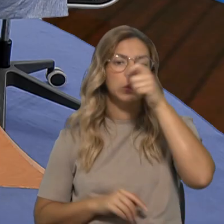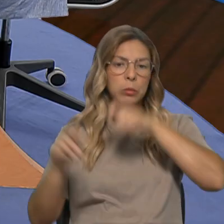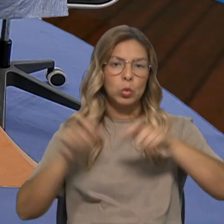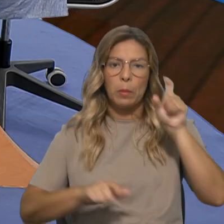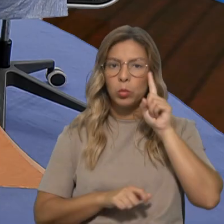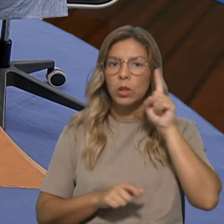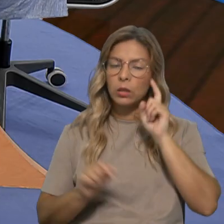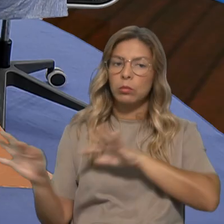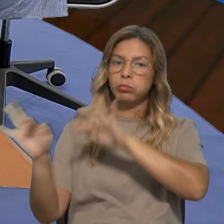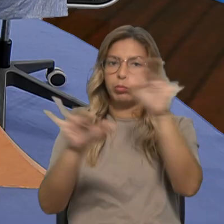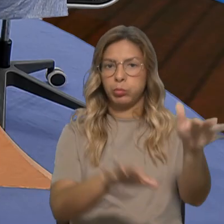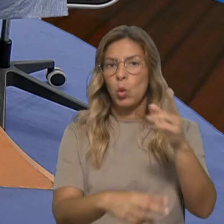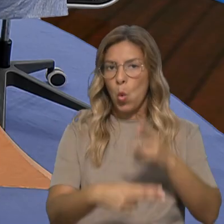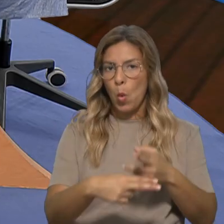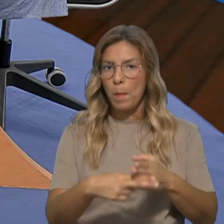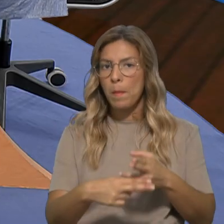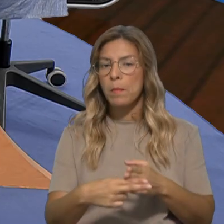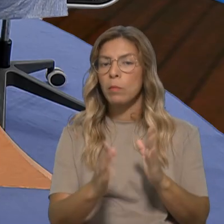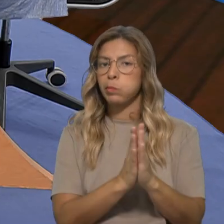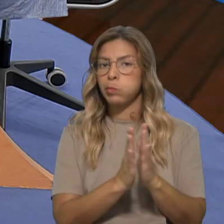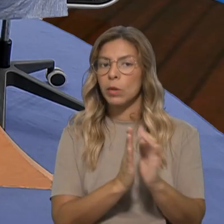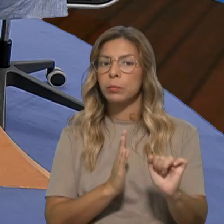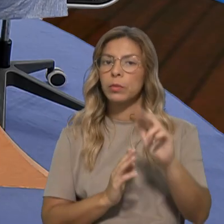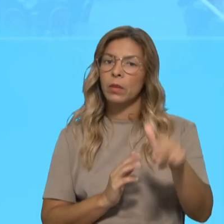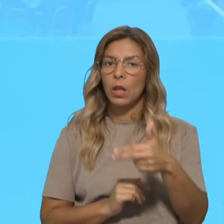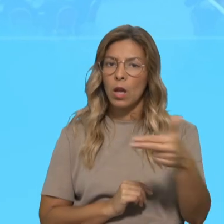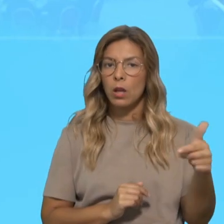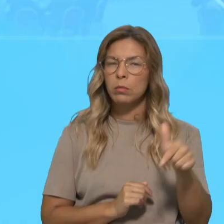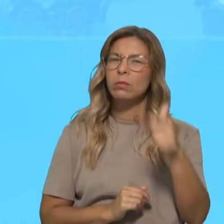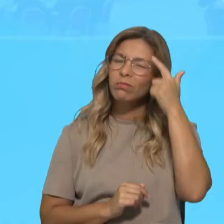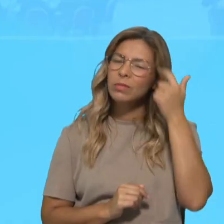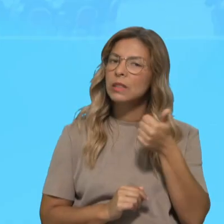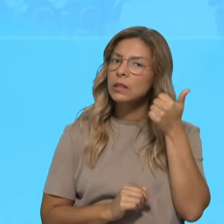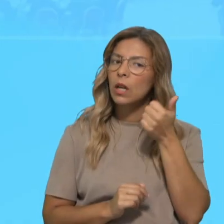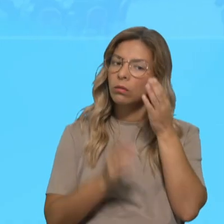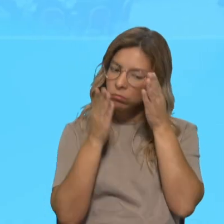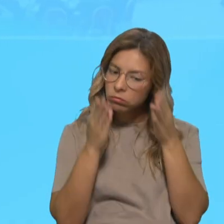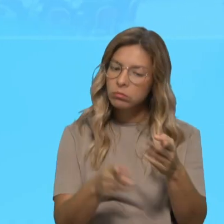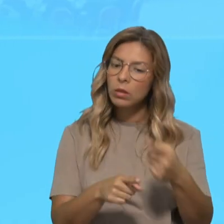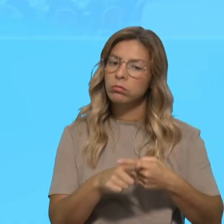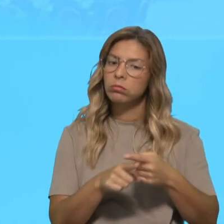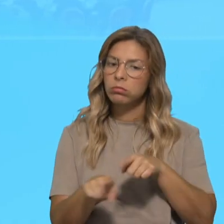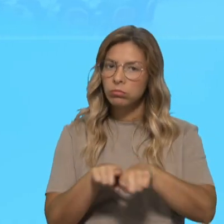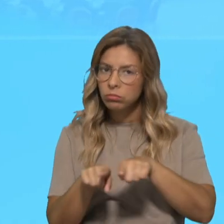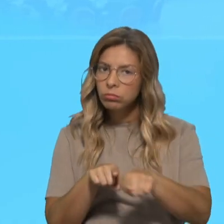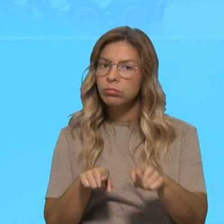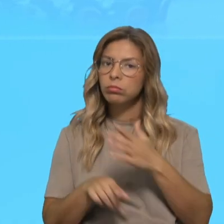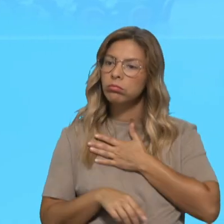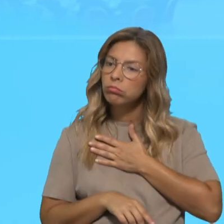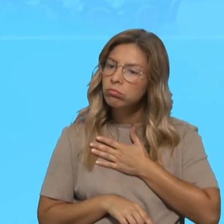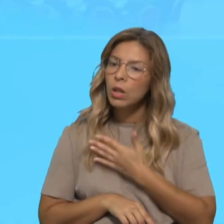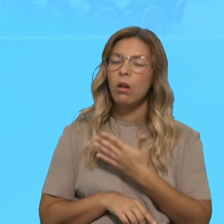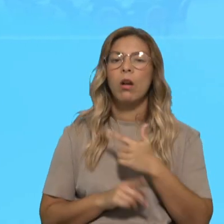importante também falar de uma questão de vocação para a política. Fazem falta jovens que